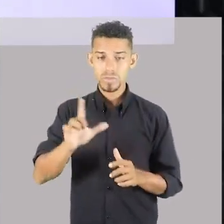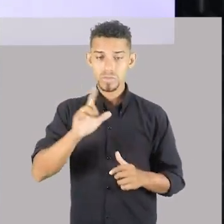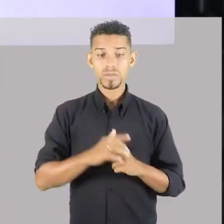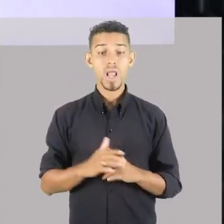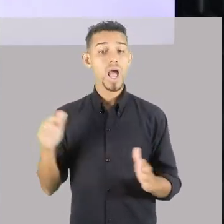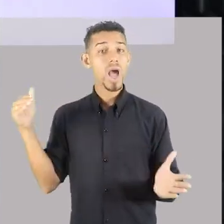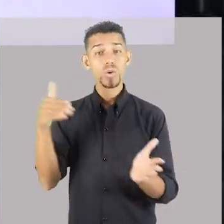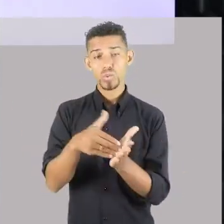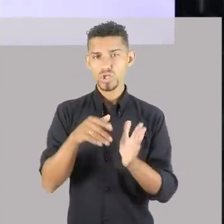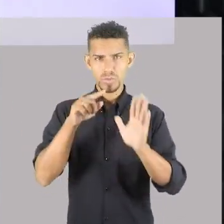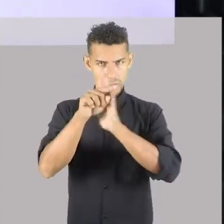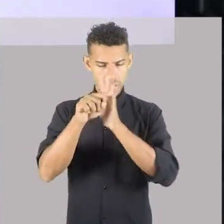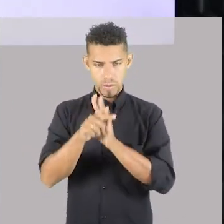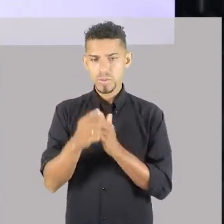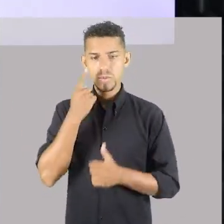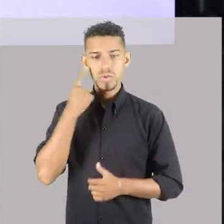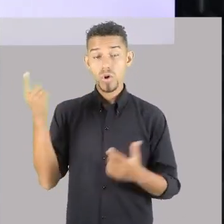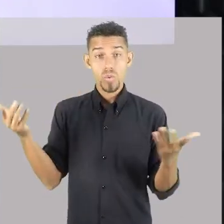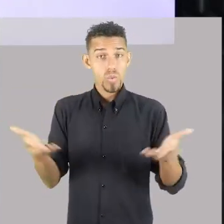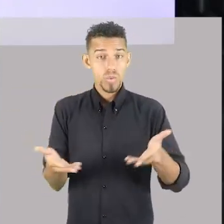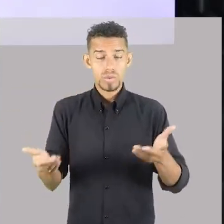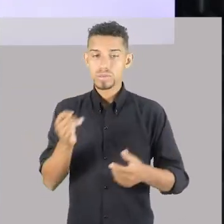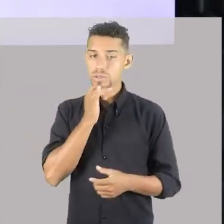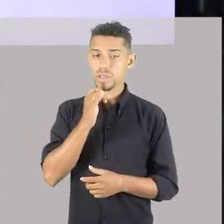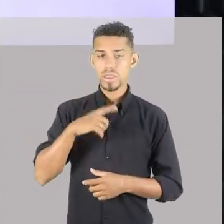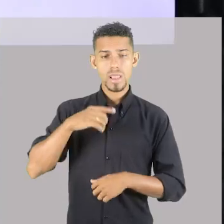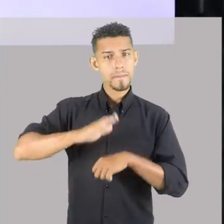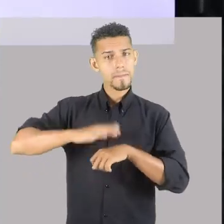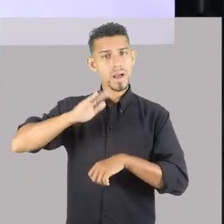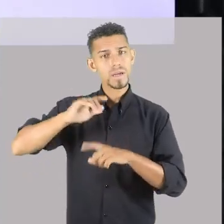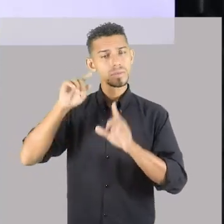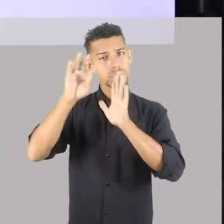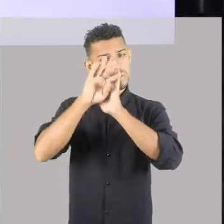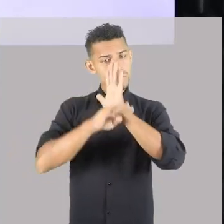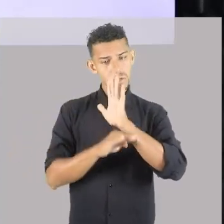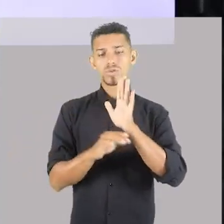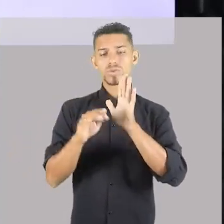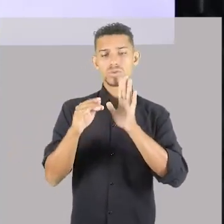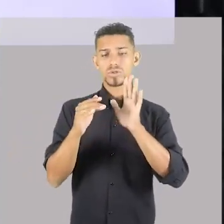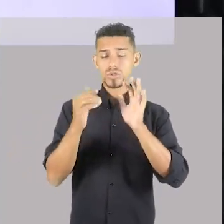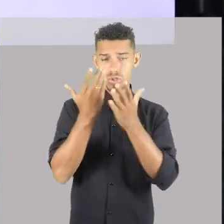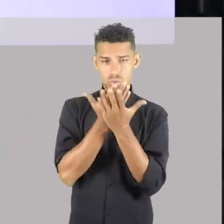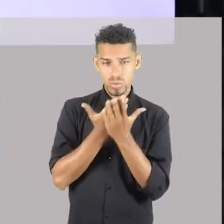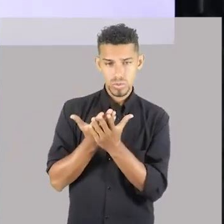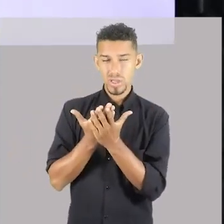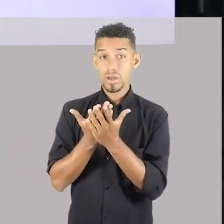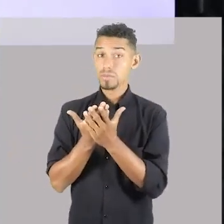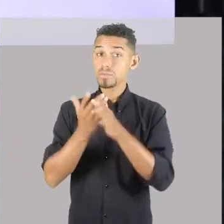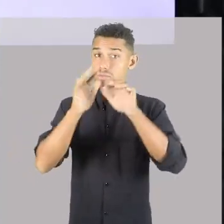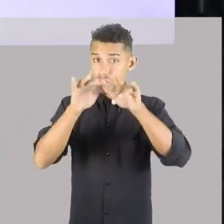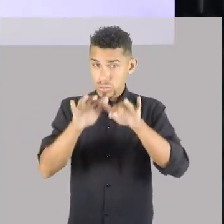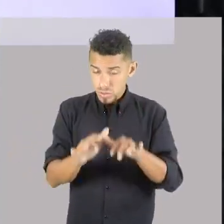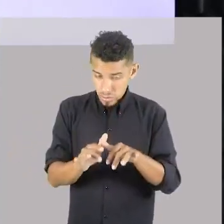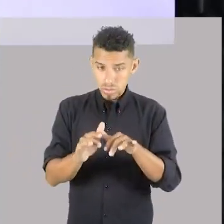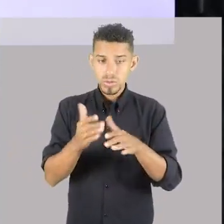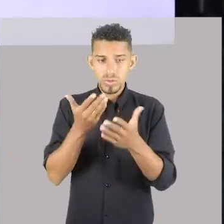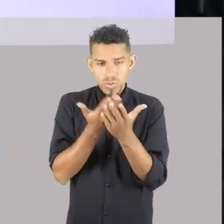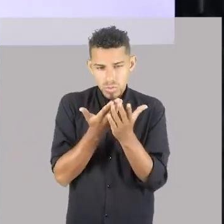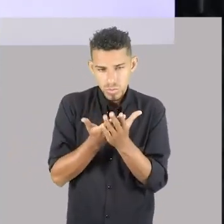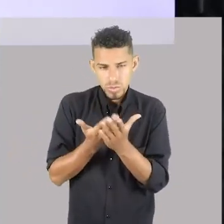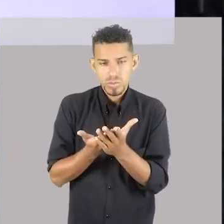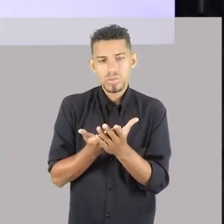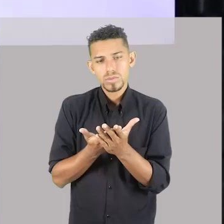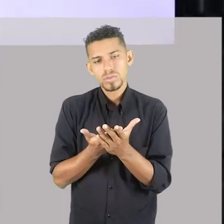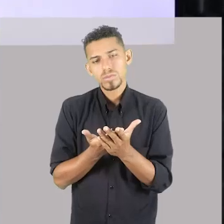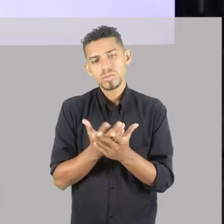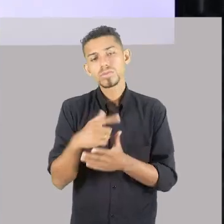nossa última questãozinha, que hoje temos mais questões no plano de estudo, não esqueçam de acessar o plano de estudo de vocês,